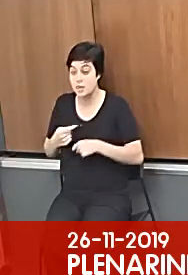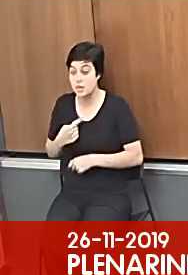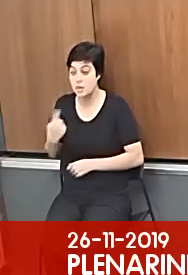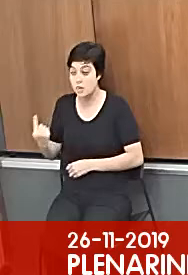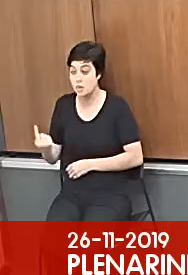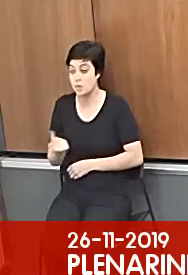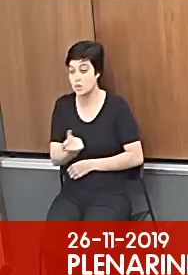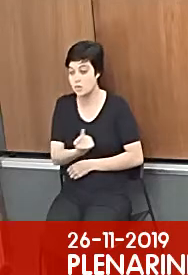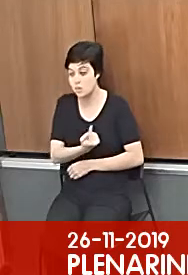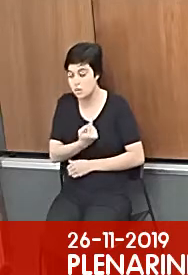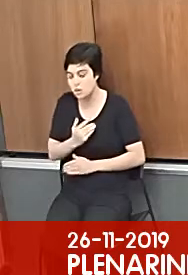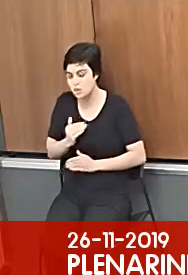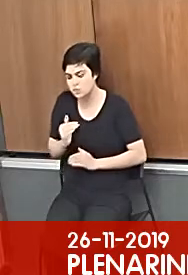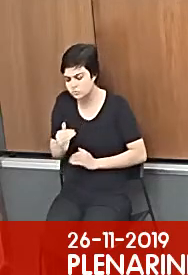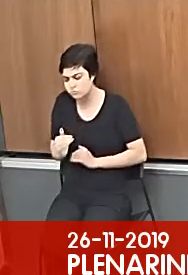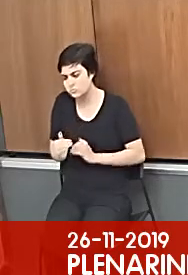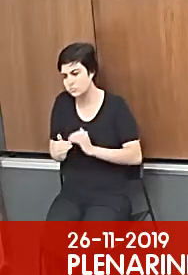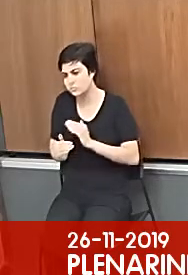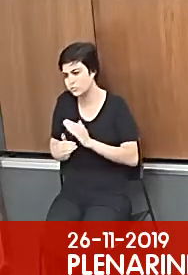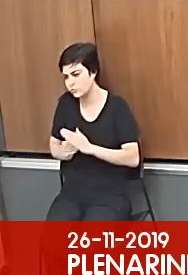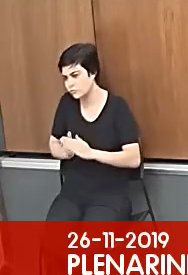um passo de cada vez.